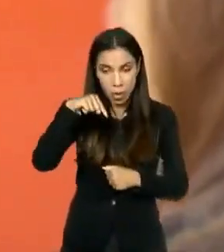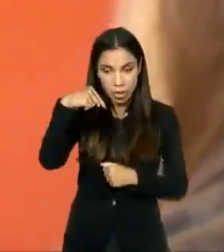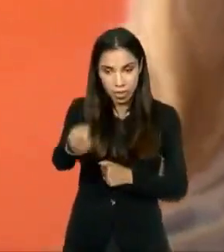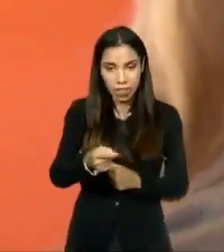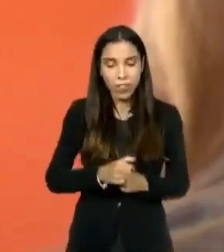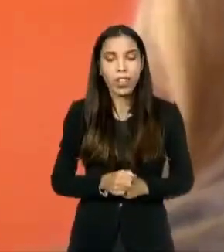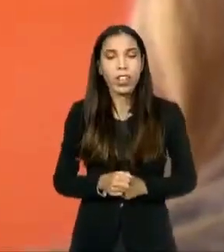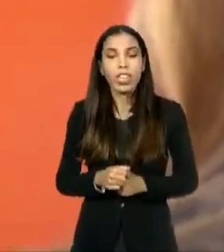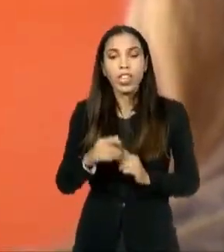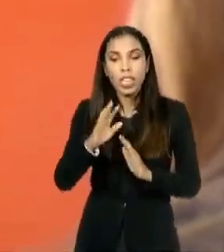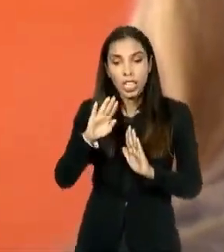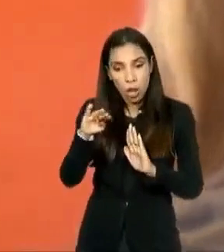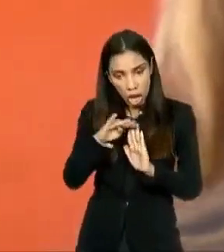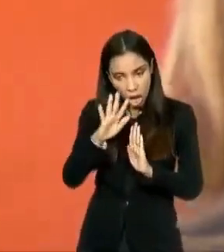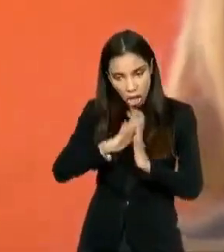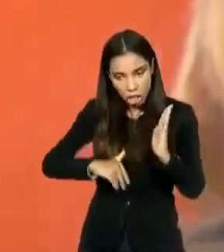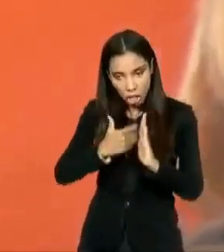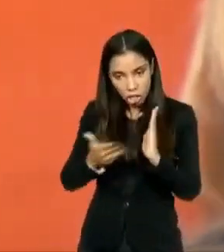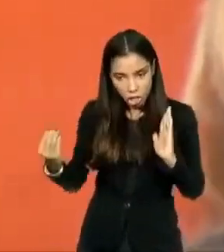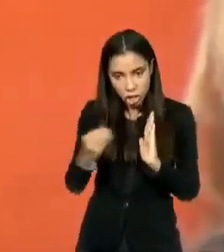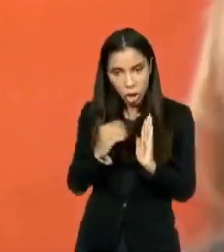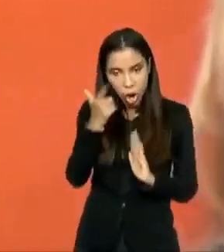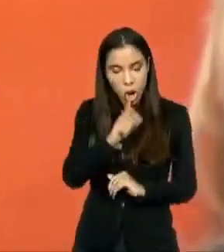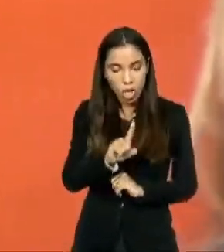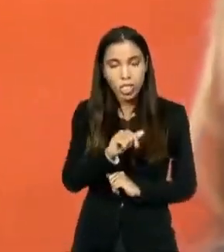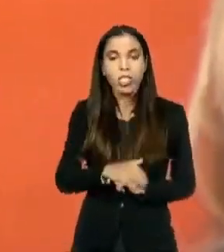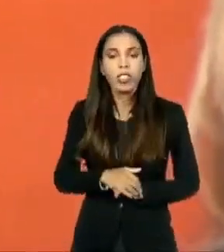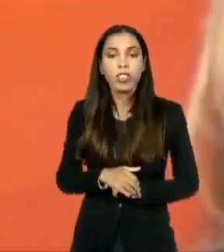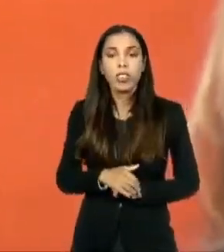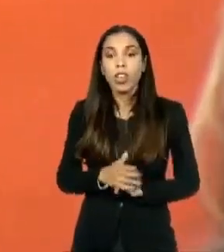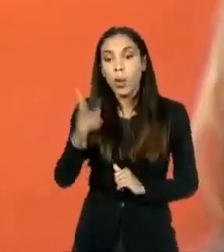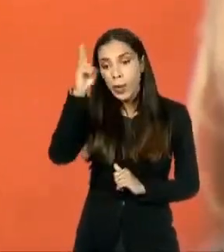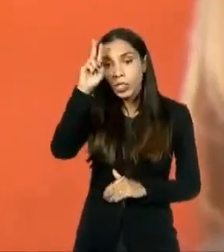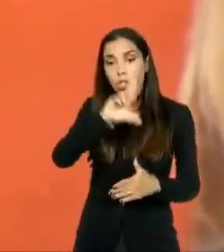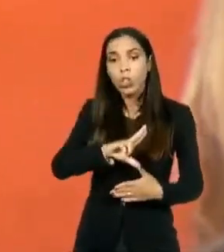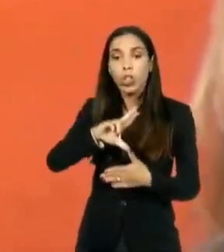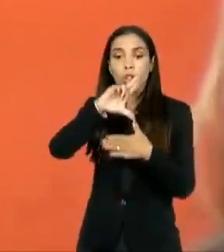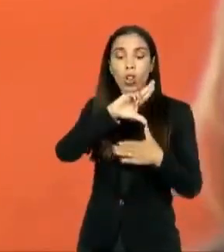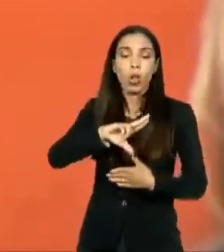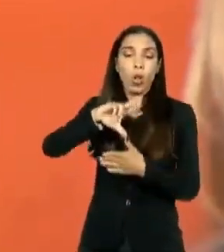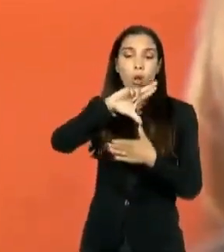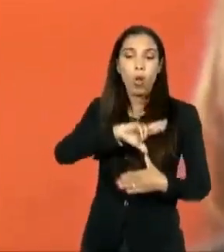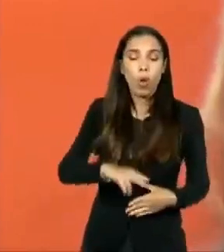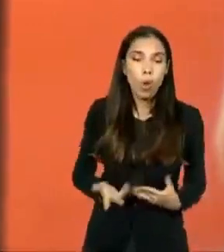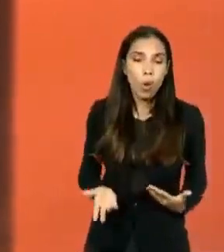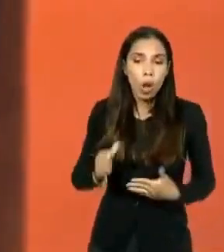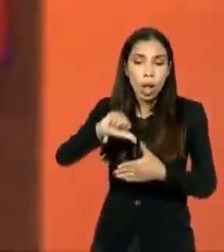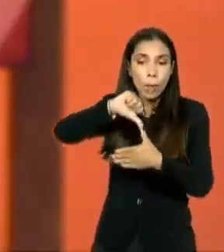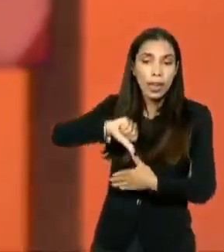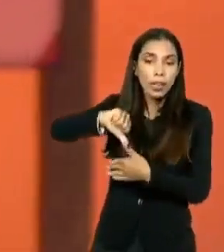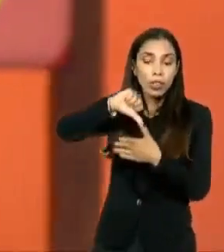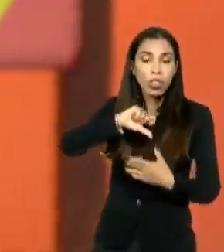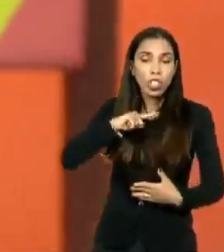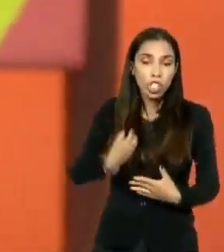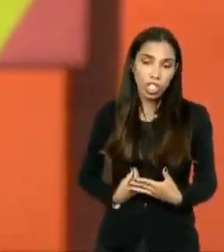Consegui lá uma agenda. Porque é o seguinte, é uma história da América do Sul. na América Latina, na qual ele faz parte.